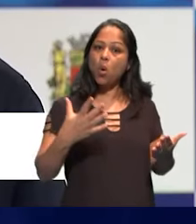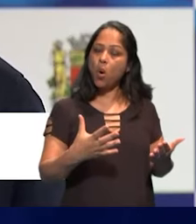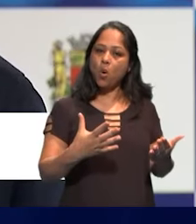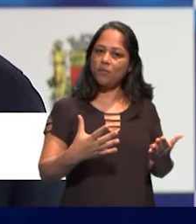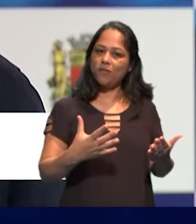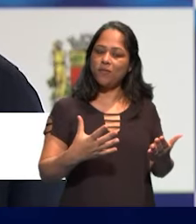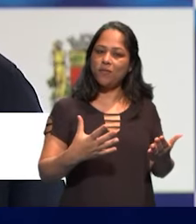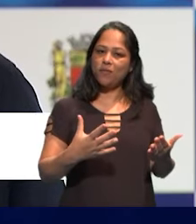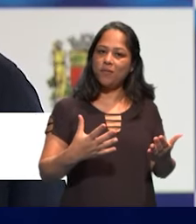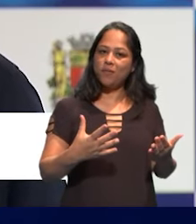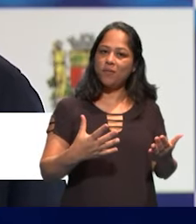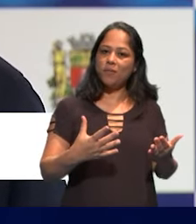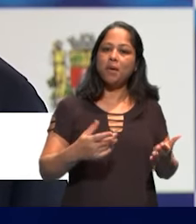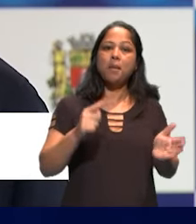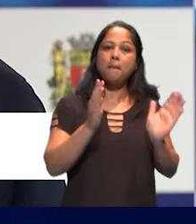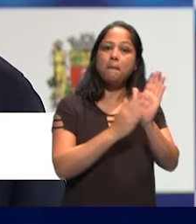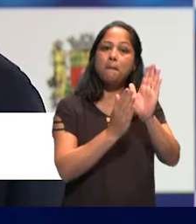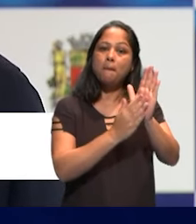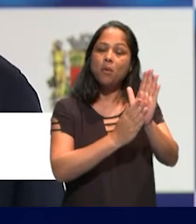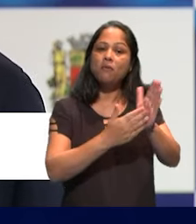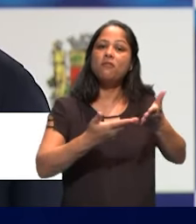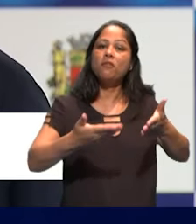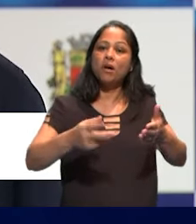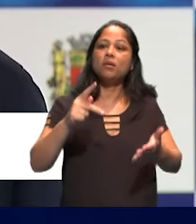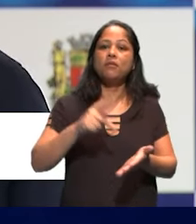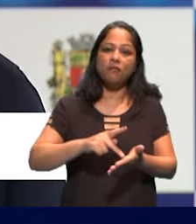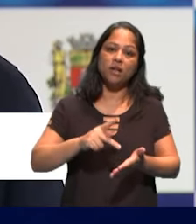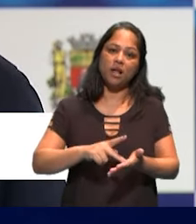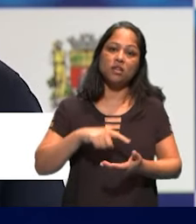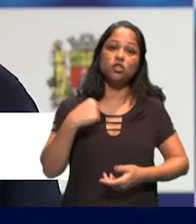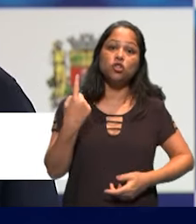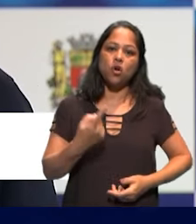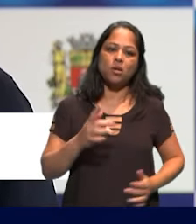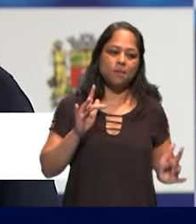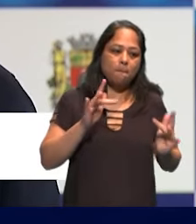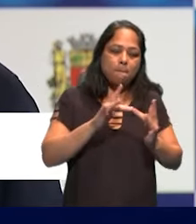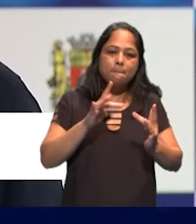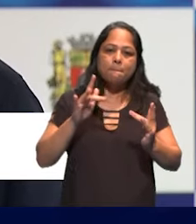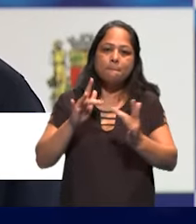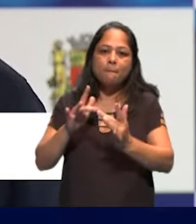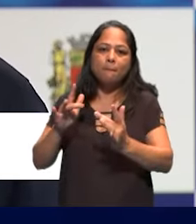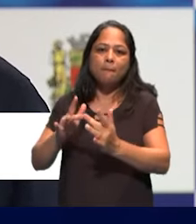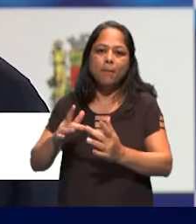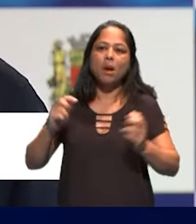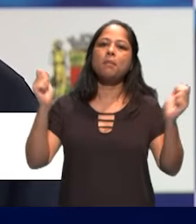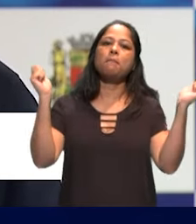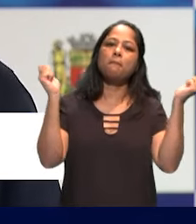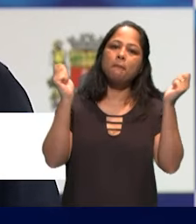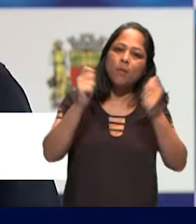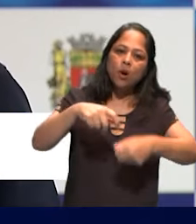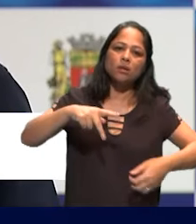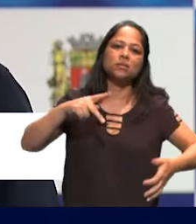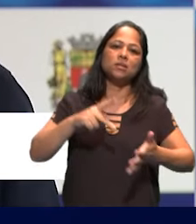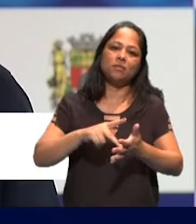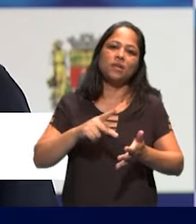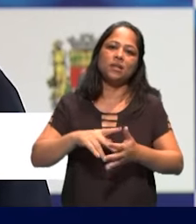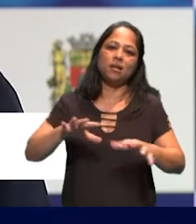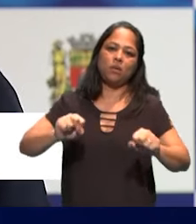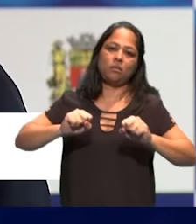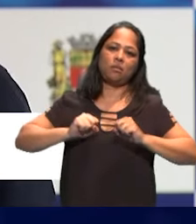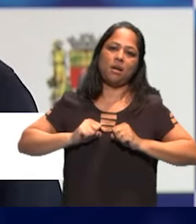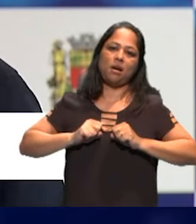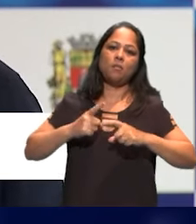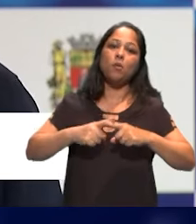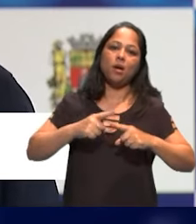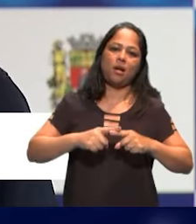já está mais do que provado que a gente está próximo o risco de contaminação é muito alto porque eu viro transmitida de pessoa